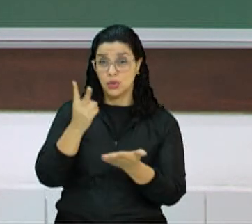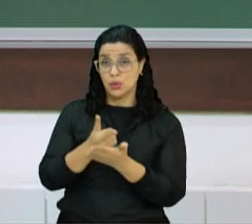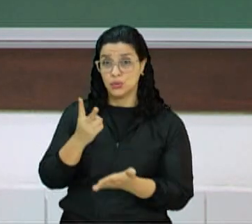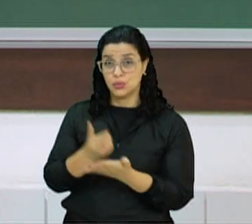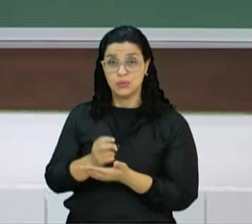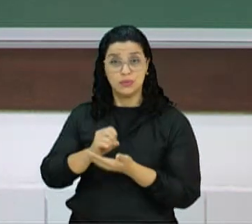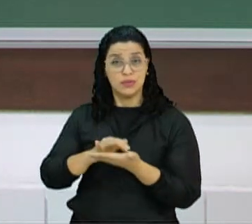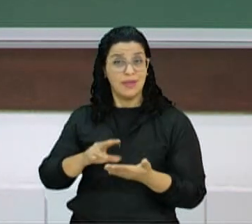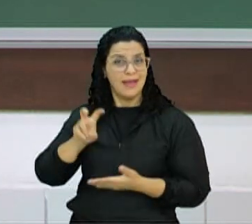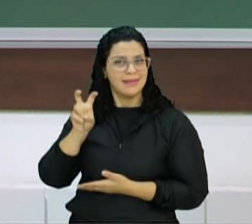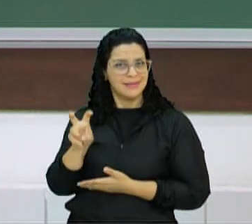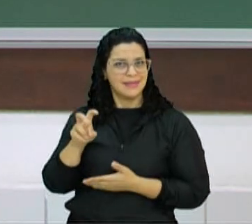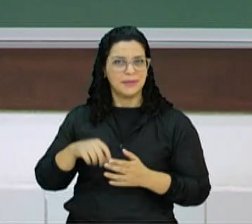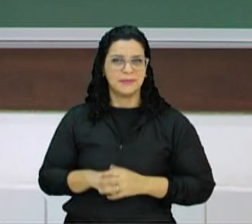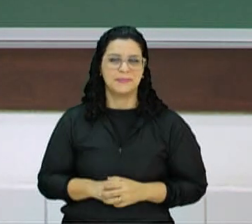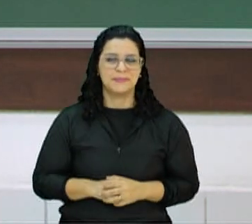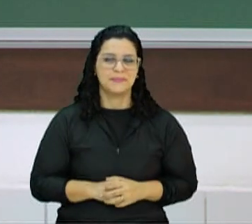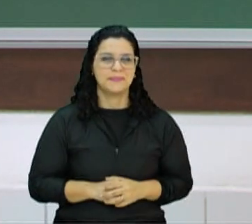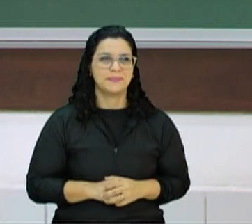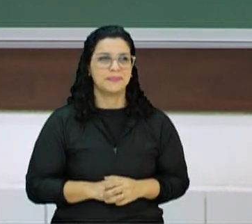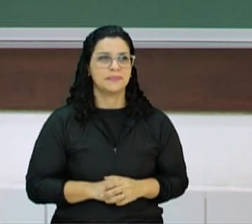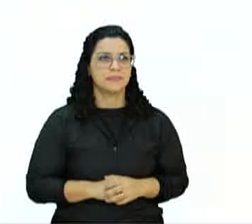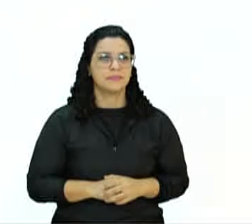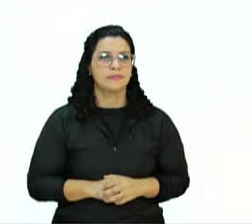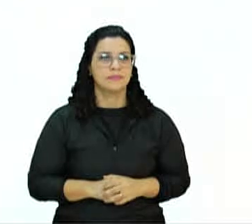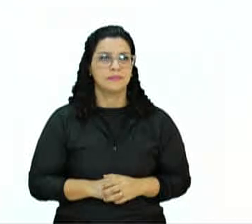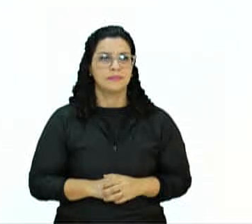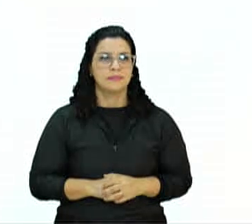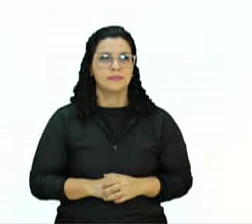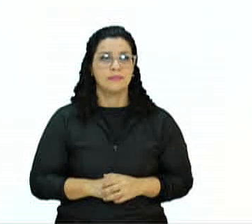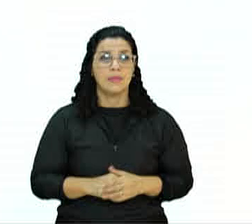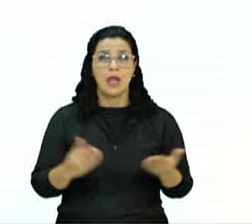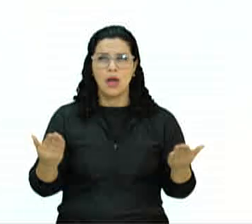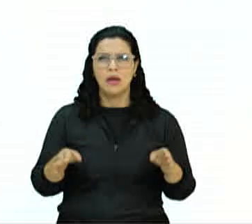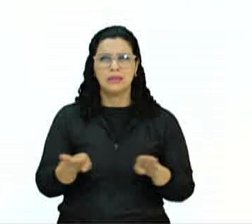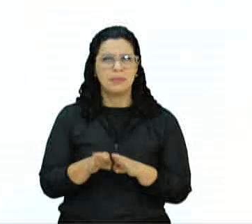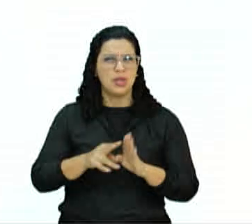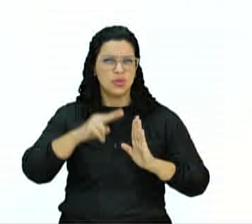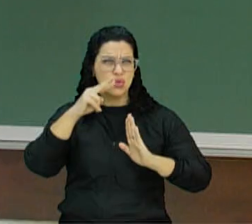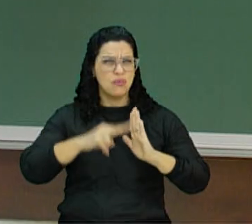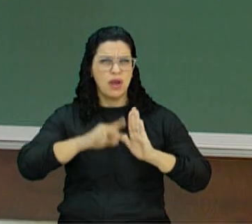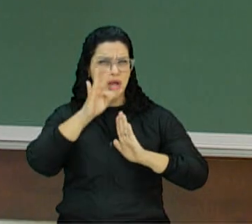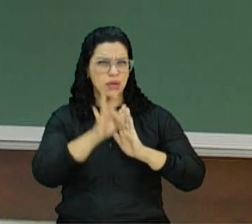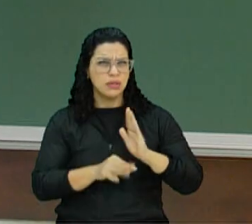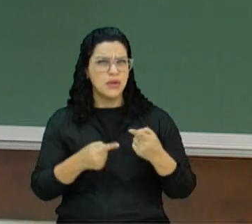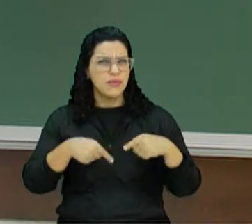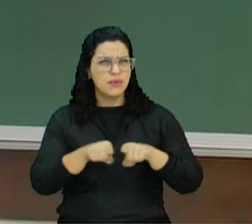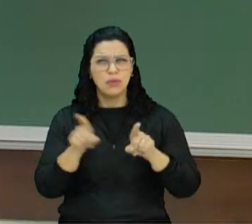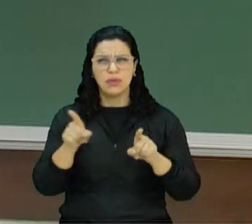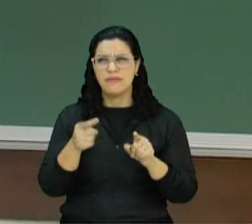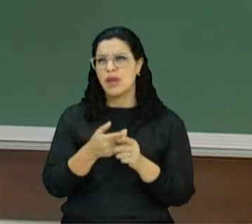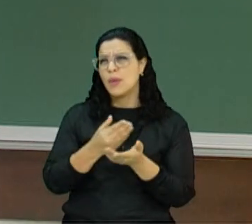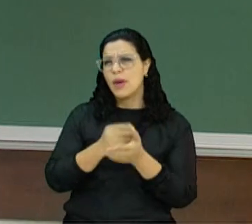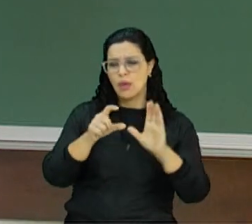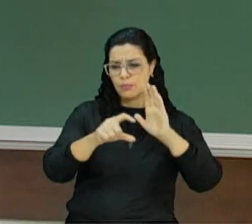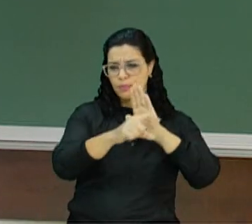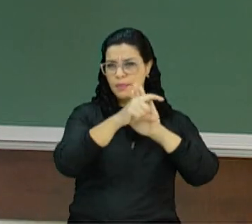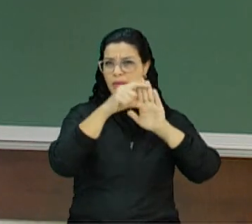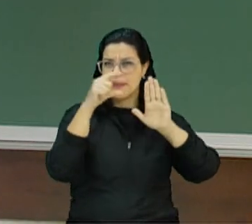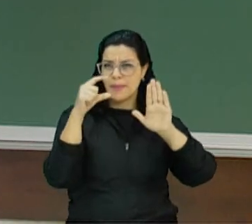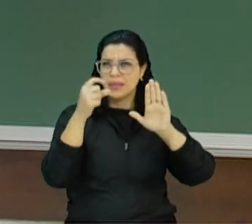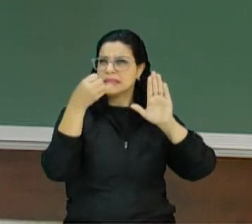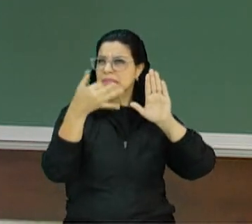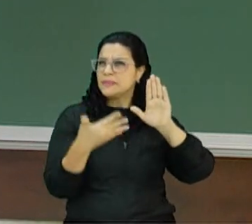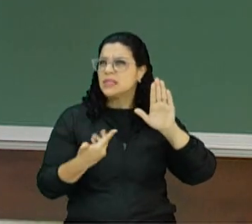Continuando, agora nós temos uma atividade 5. Pessoal, eu não vou repetir para vocês, mas aqui é aquela primeira parte que está